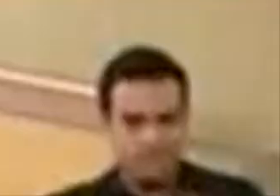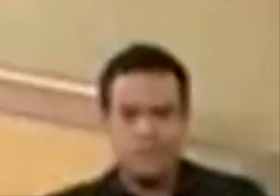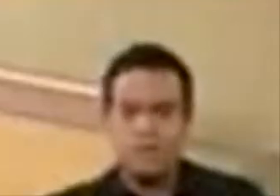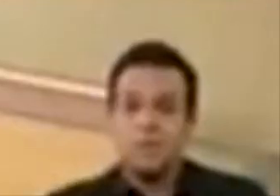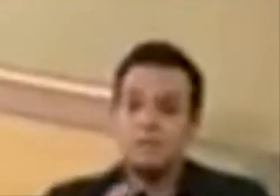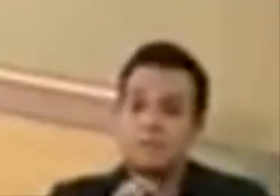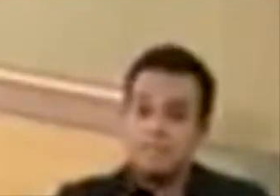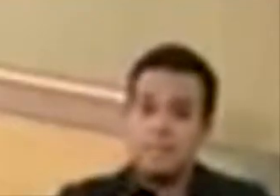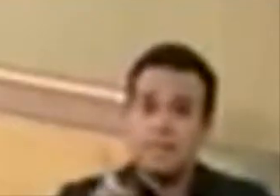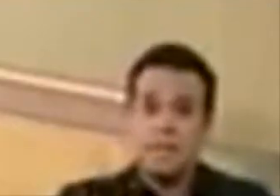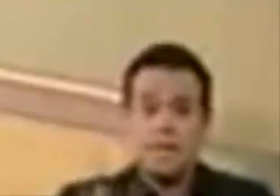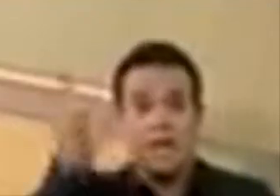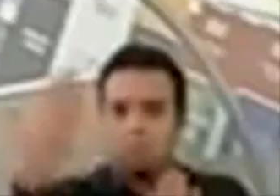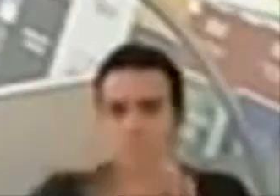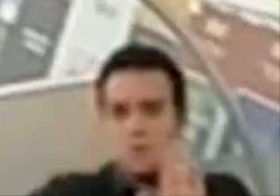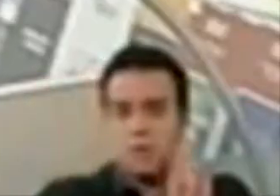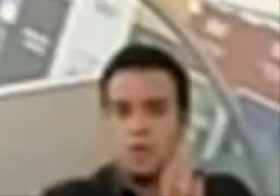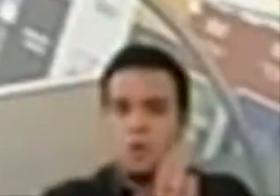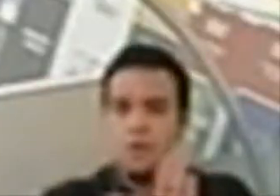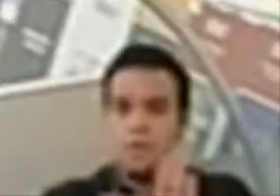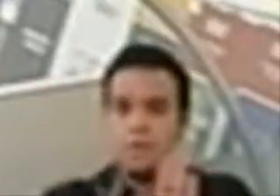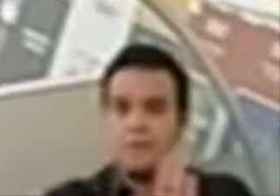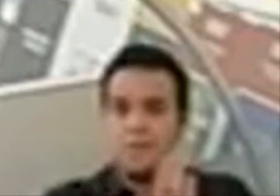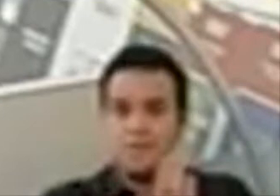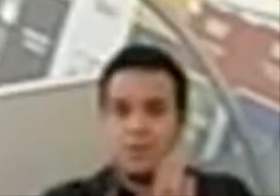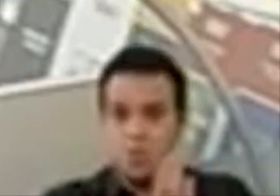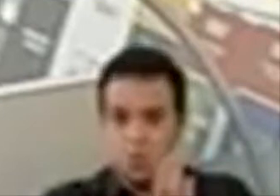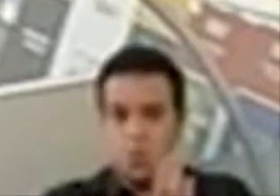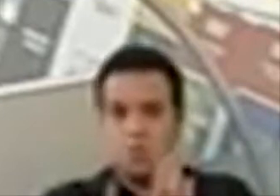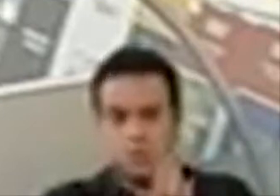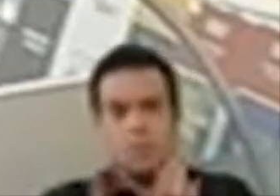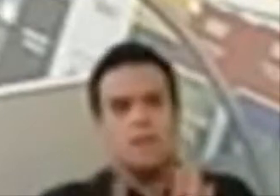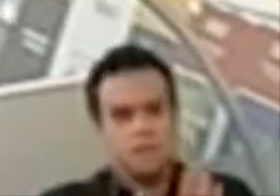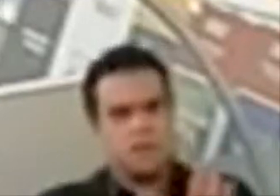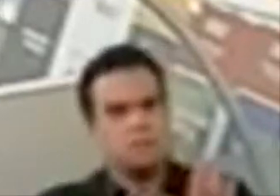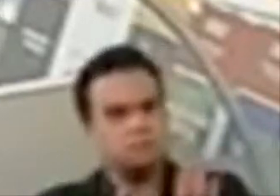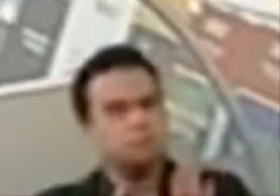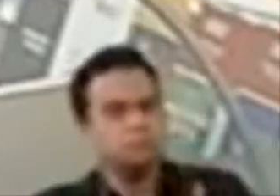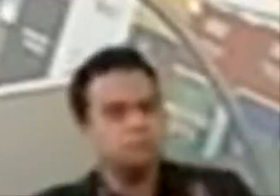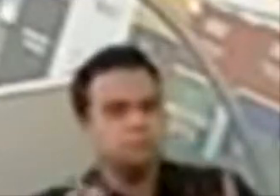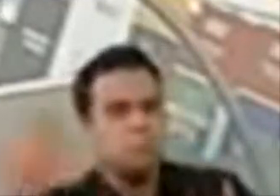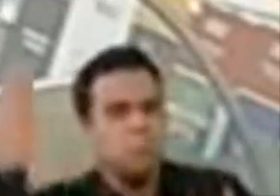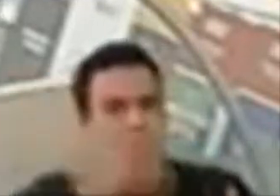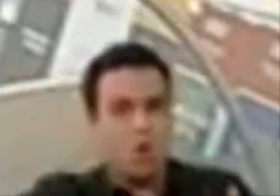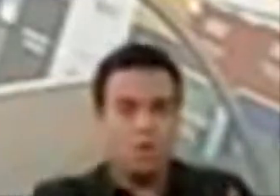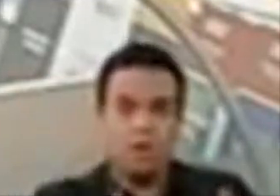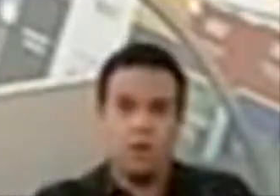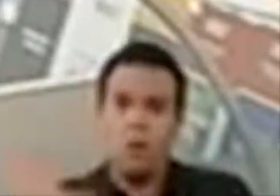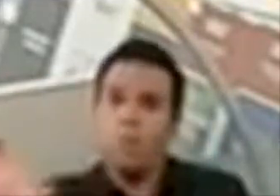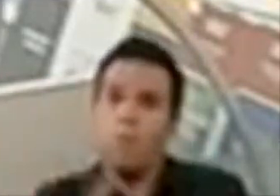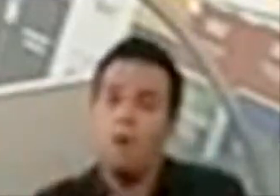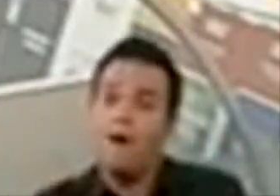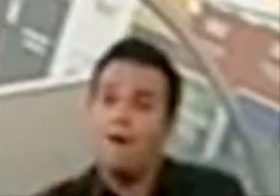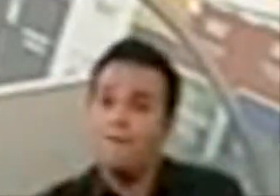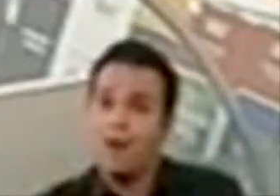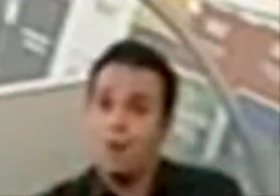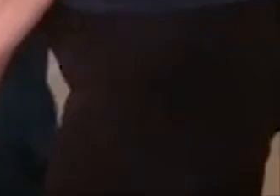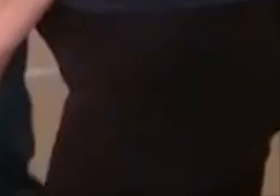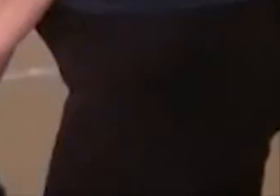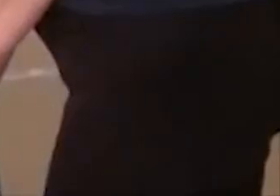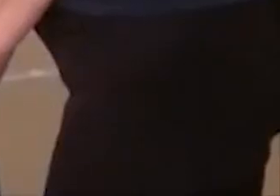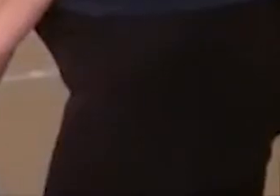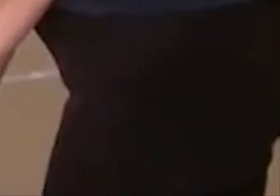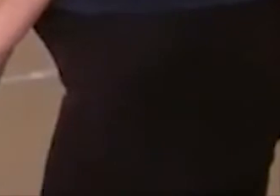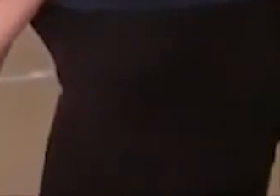ocultas. O relator da ação no Supremo, o ministro Alexandre de Moraes, votou pela inconstitucionalidade desse ponto da lei de